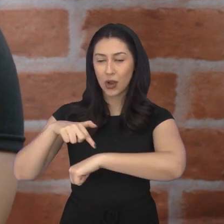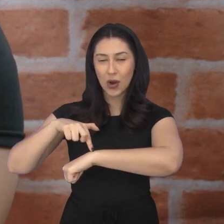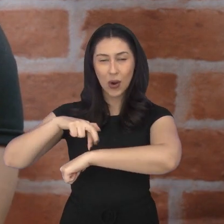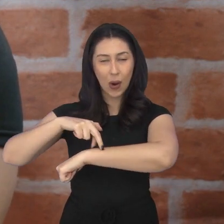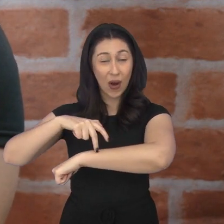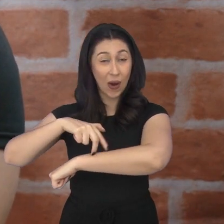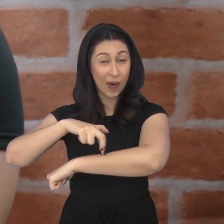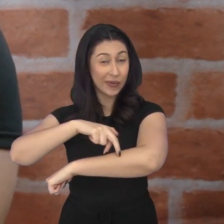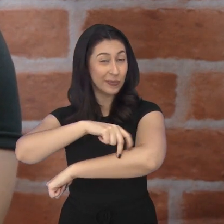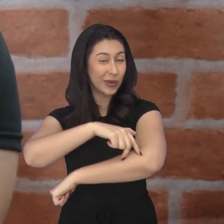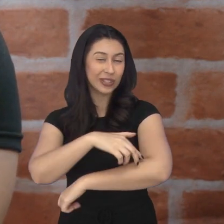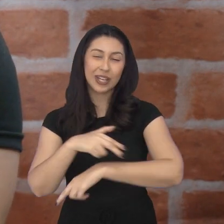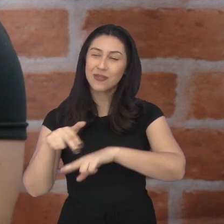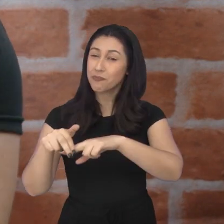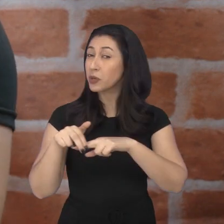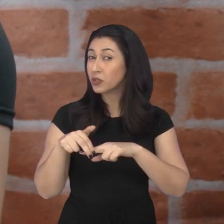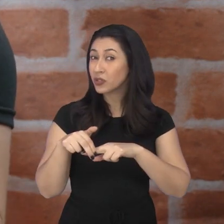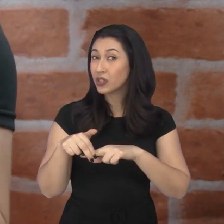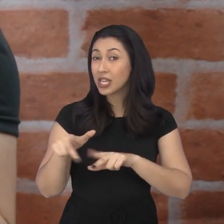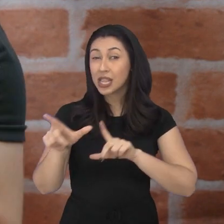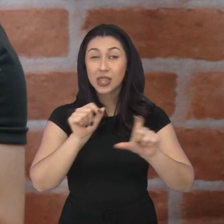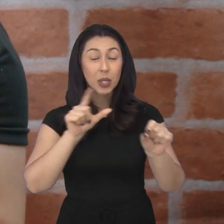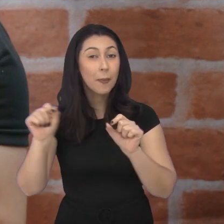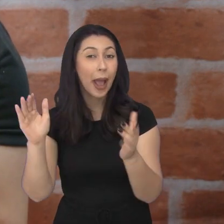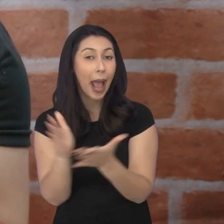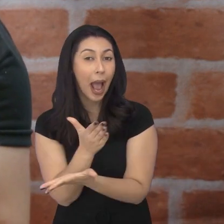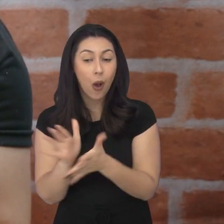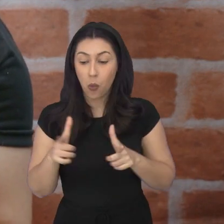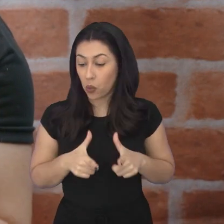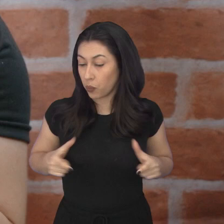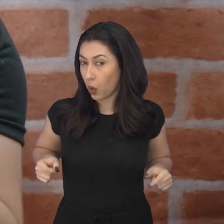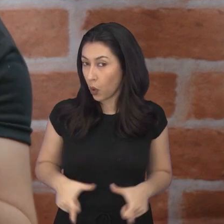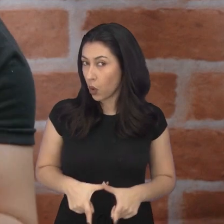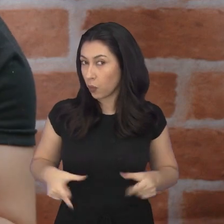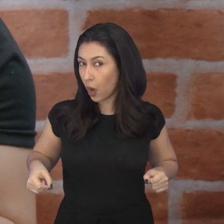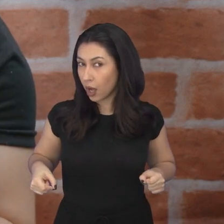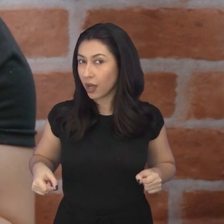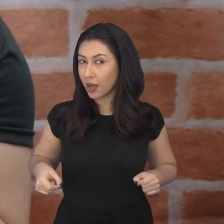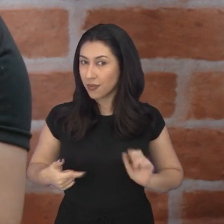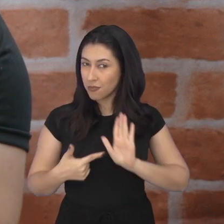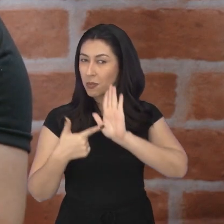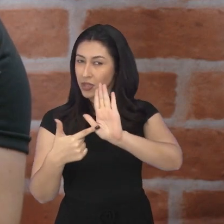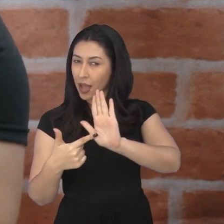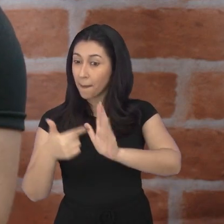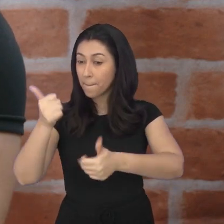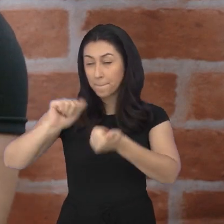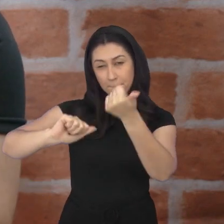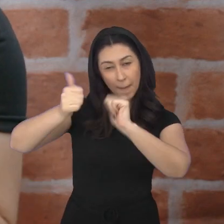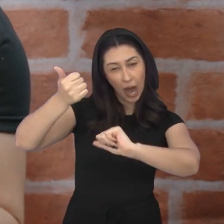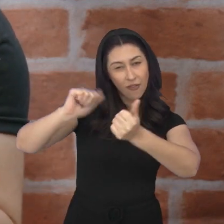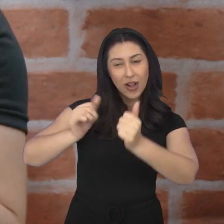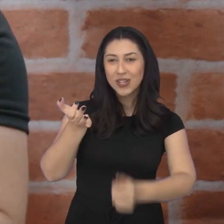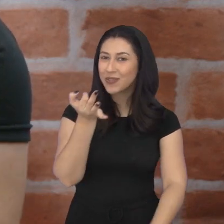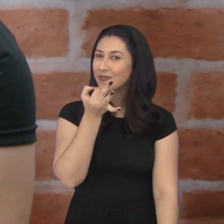natação. Então a gente separou alguns trajes de banho usados em piscinas do mundo inteiro para ela avaliar e contribuir, claro, com a opinião dela, porque